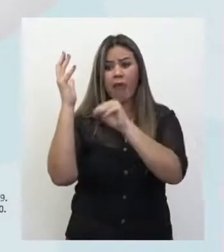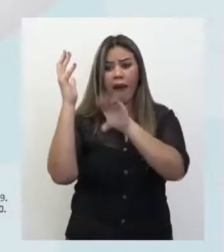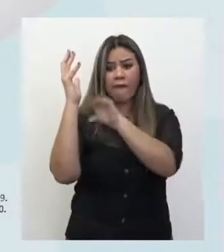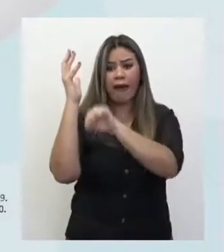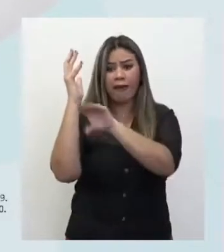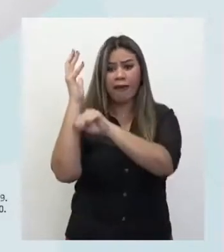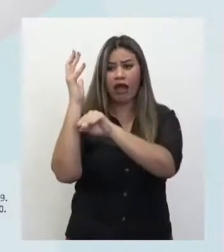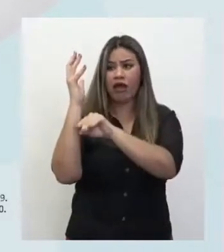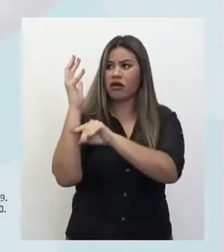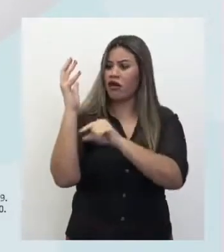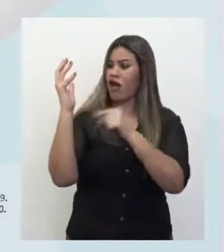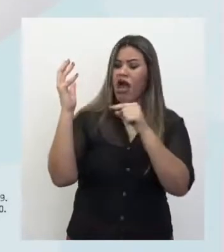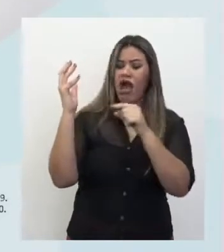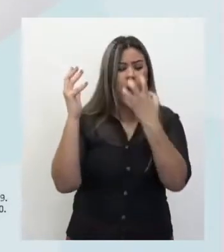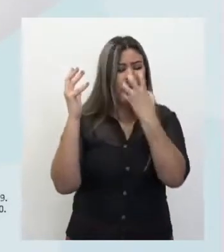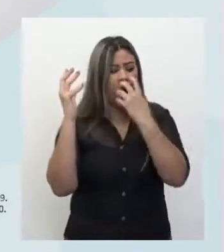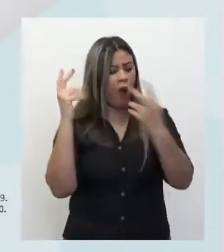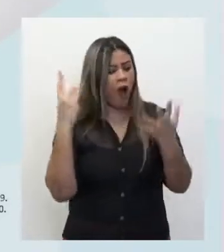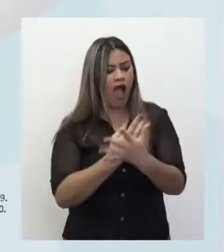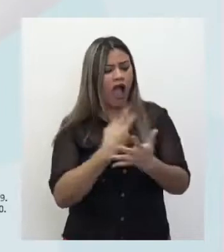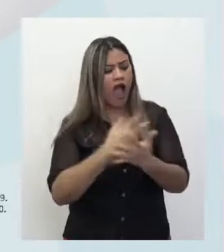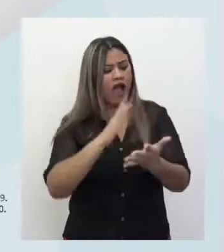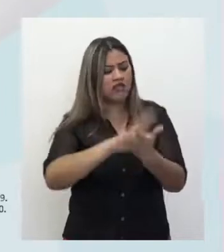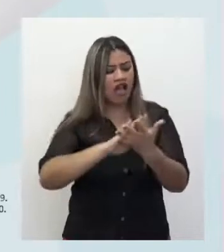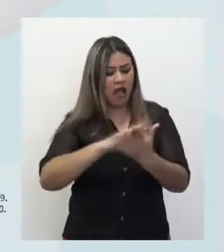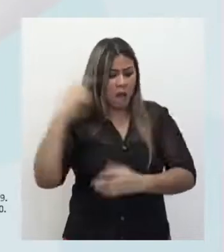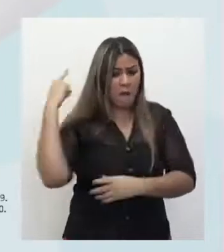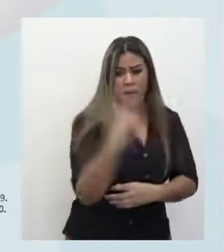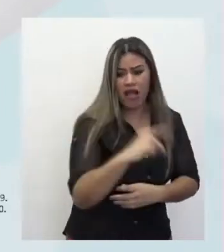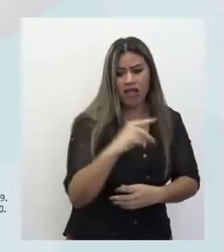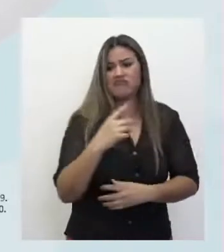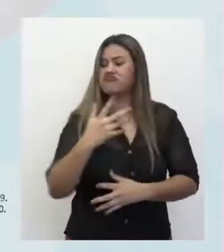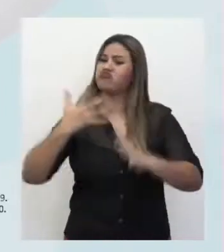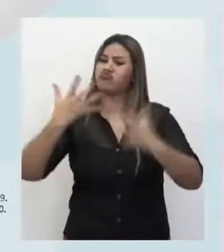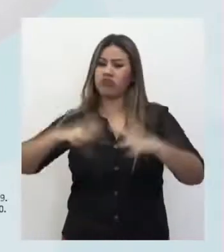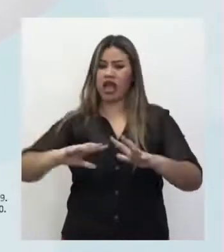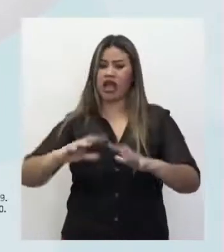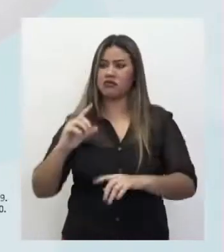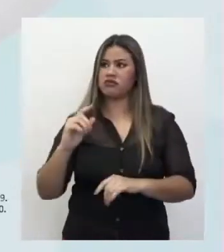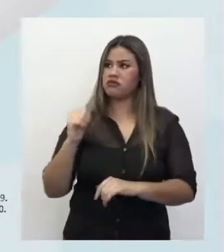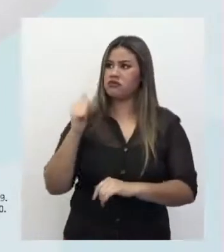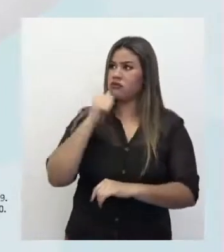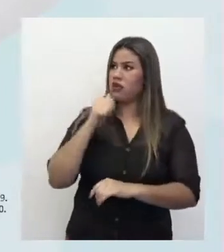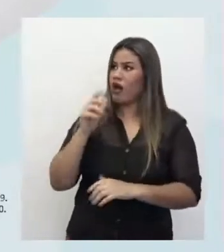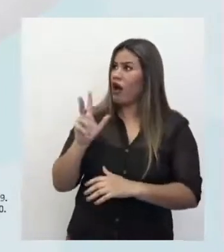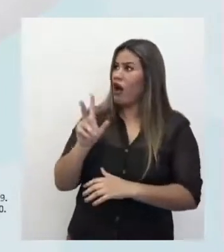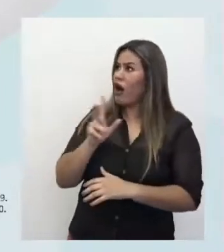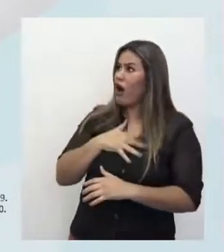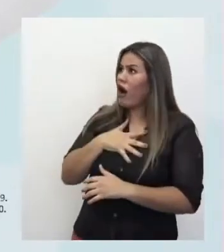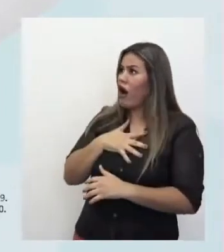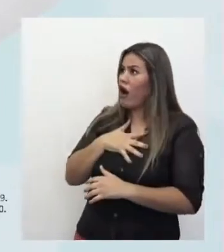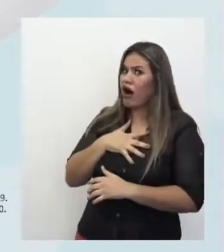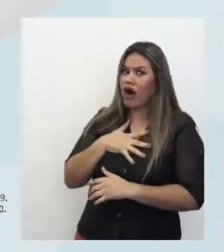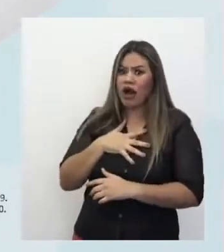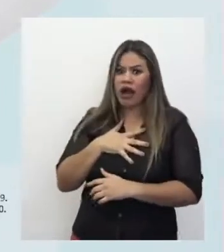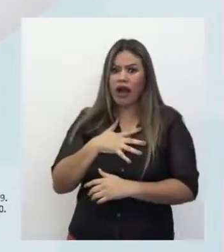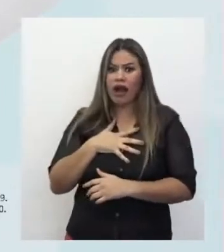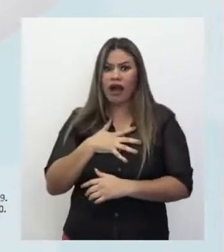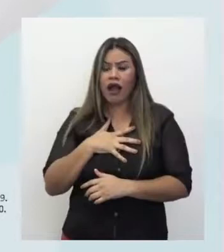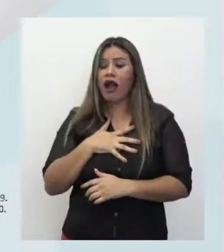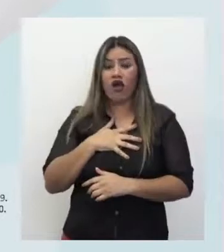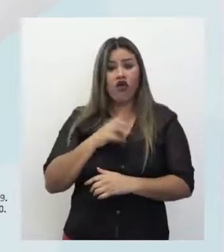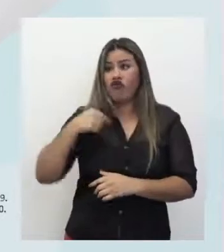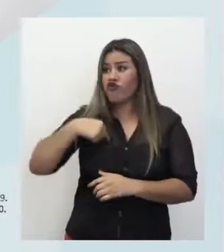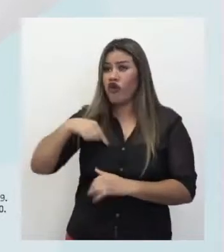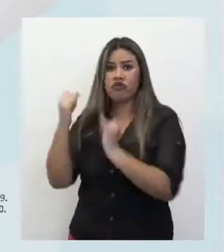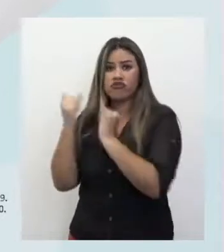O cão não me fez mal. Não quero bater-lhe. A senhora já não sabia o que fazer e resolveu contar às vizinhas